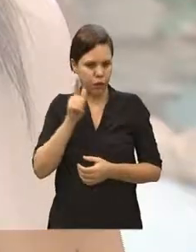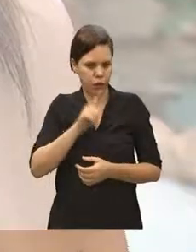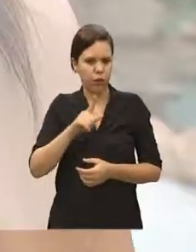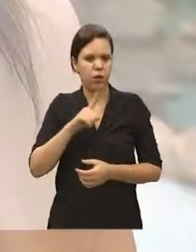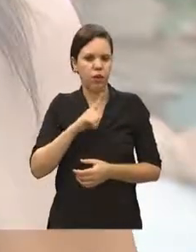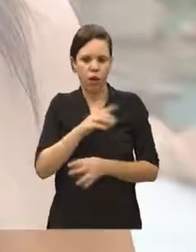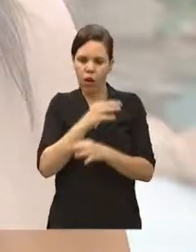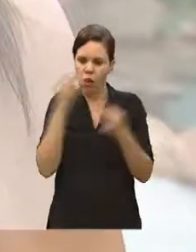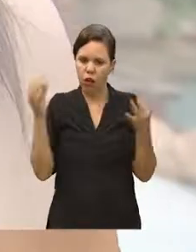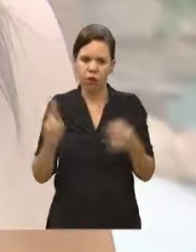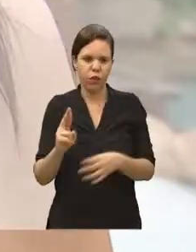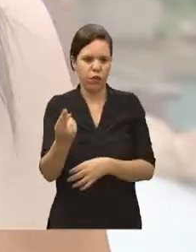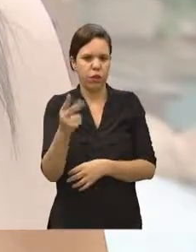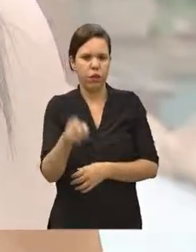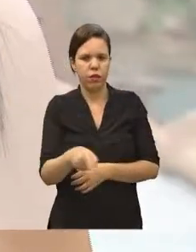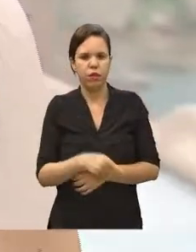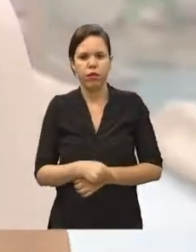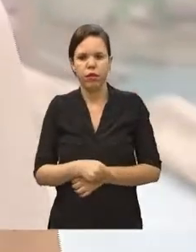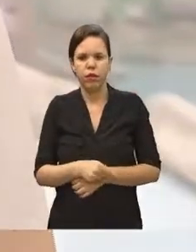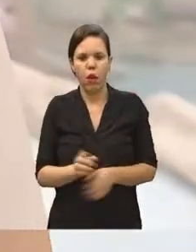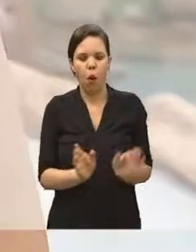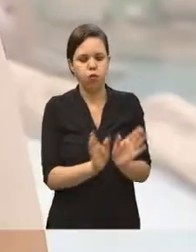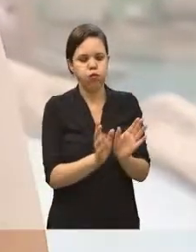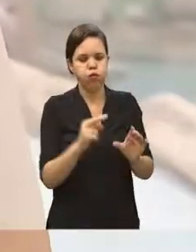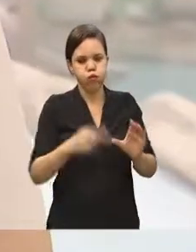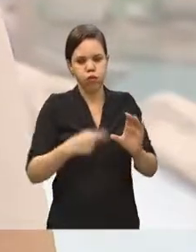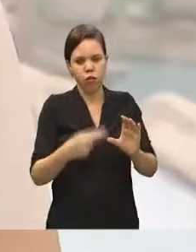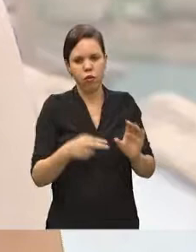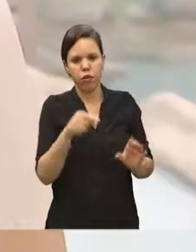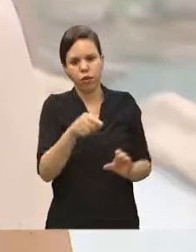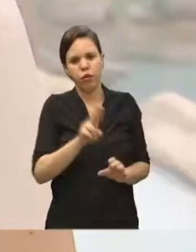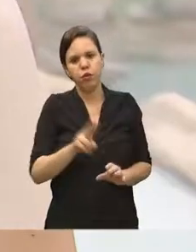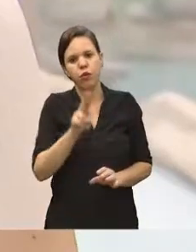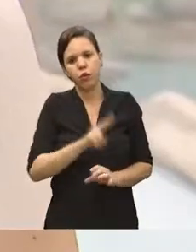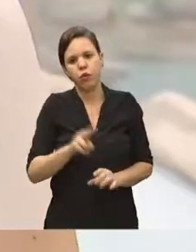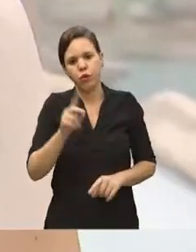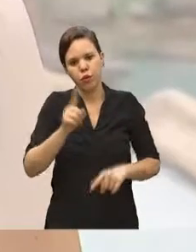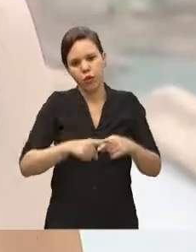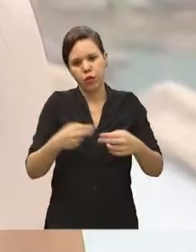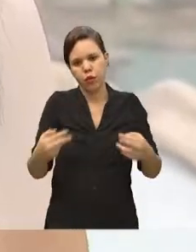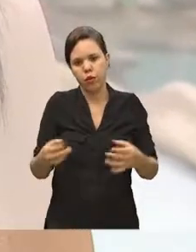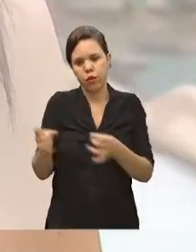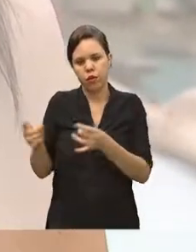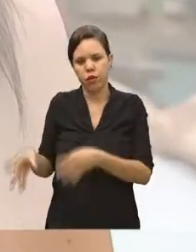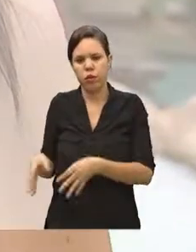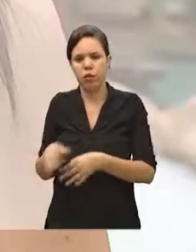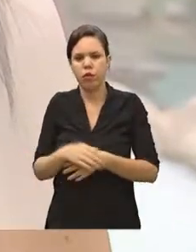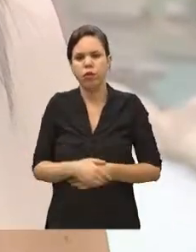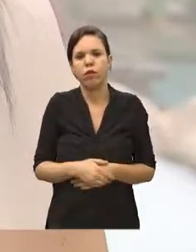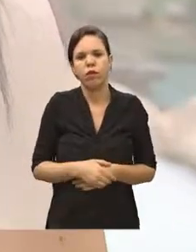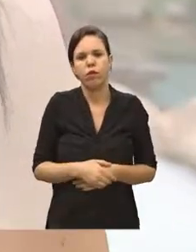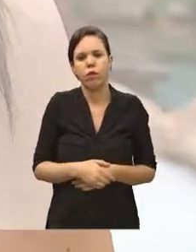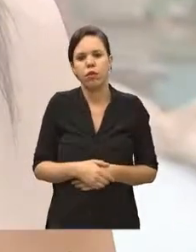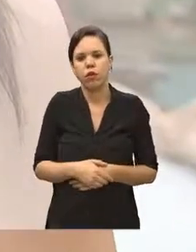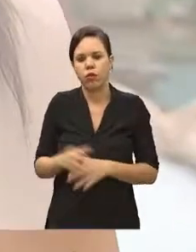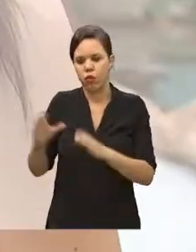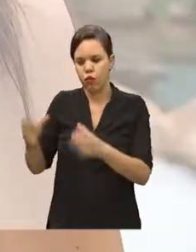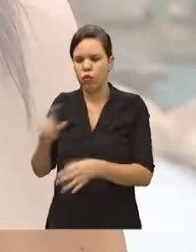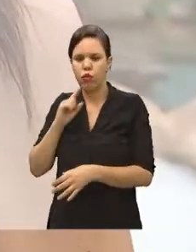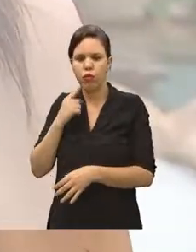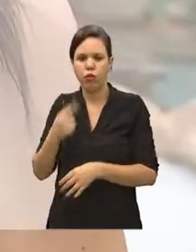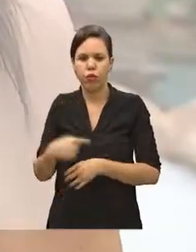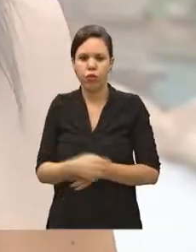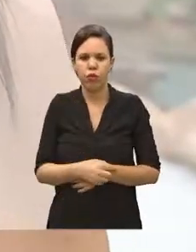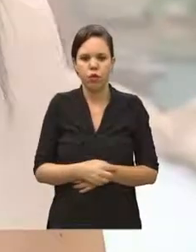esse excelente resultado, que é um vaso reciclável, utilizando o material que estava descartado completamente no lixo